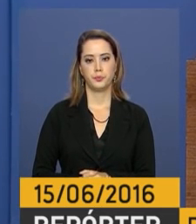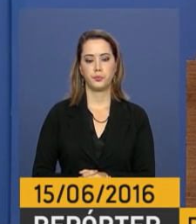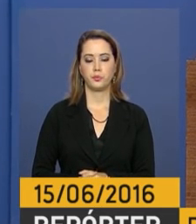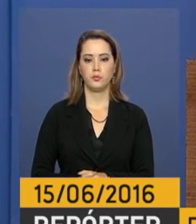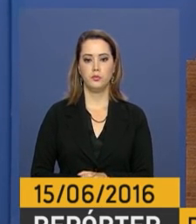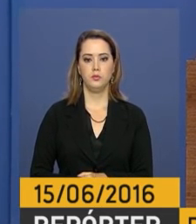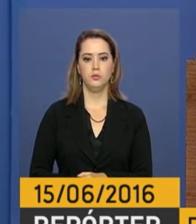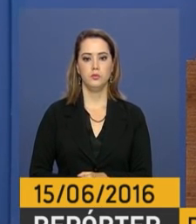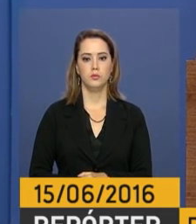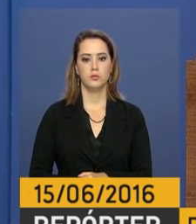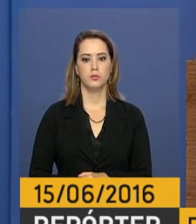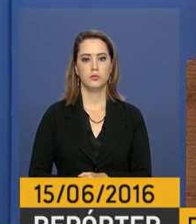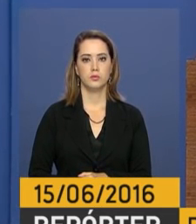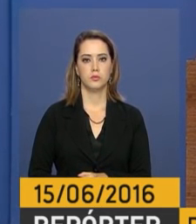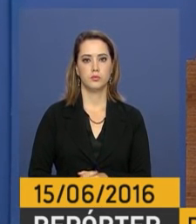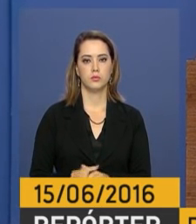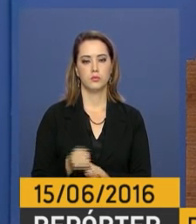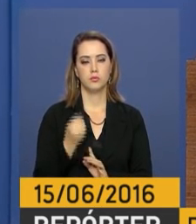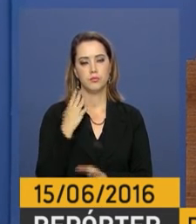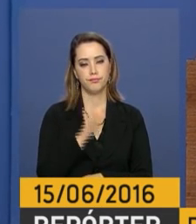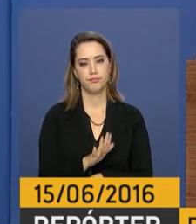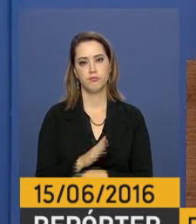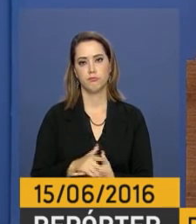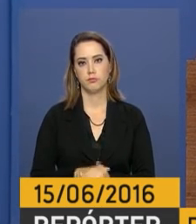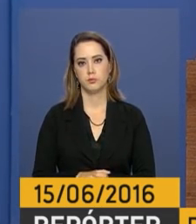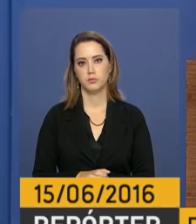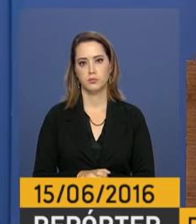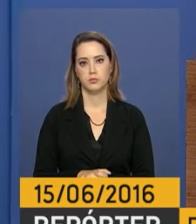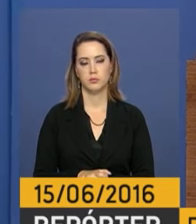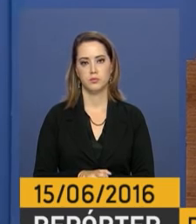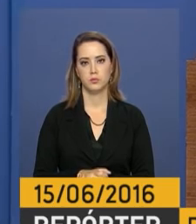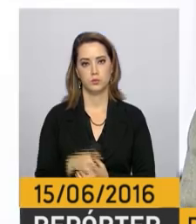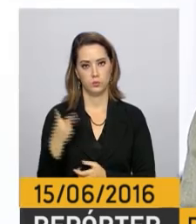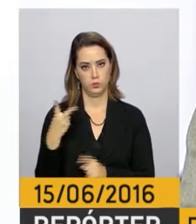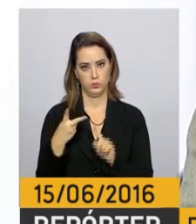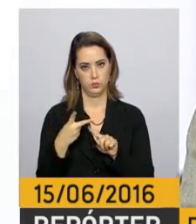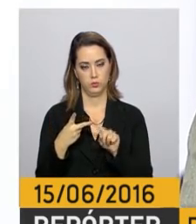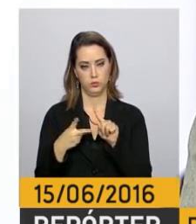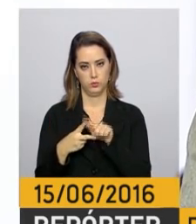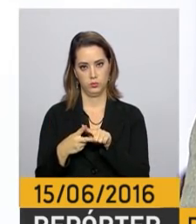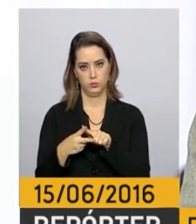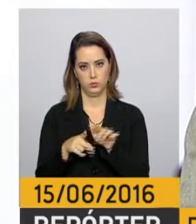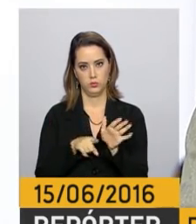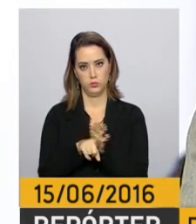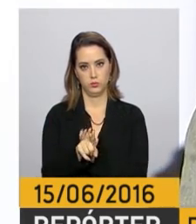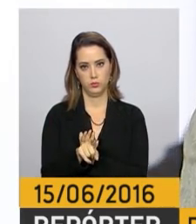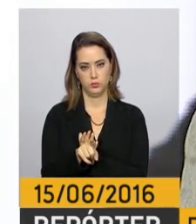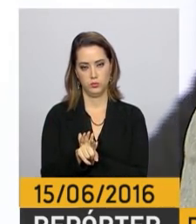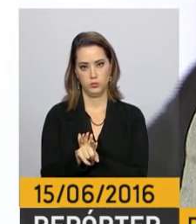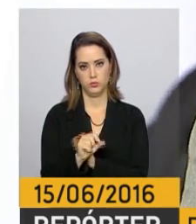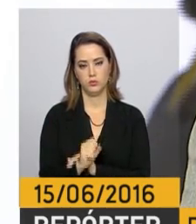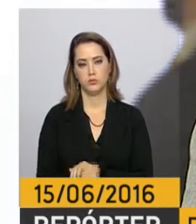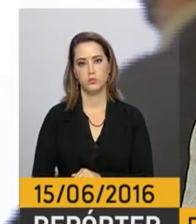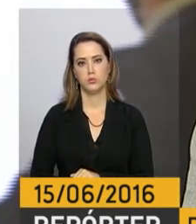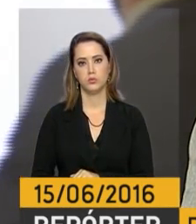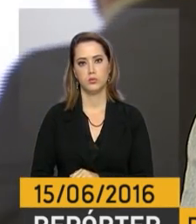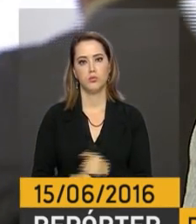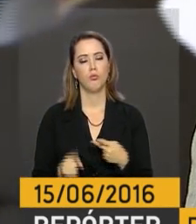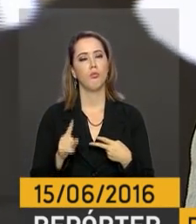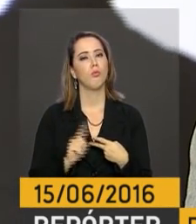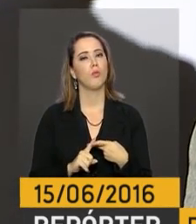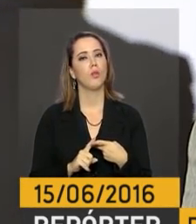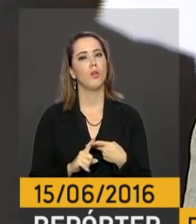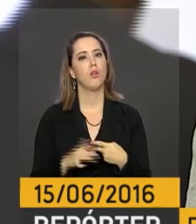ministro, bom dia, boa tarde já. Ah, eu queria ter duas perguntas. Eh, queria que o senhor, falando sobre saúde e